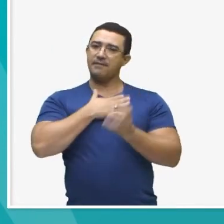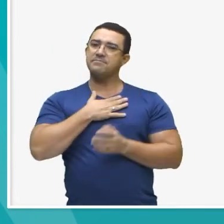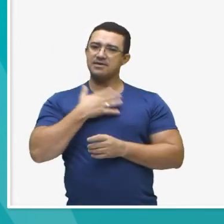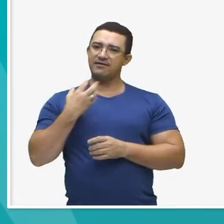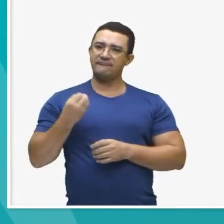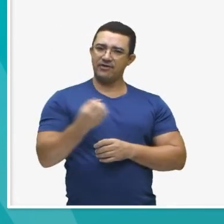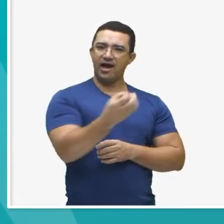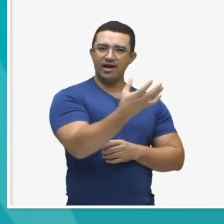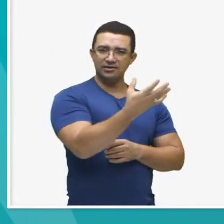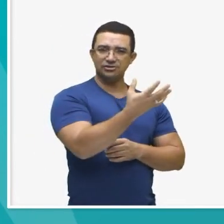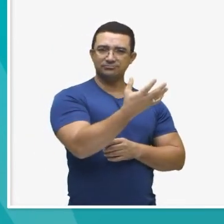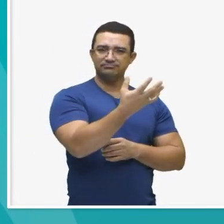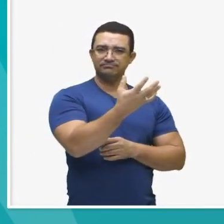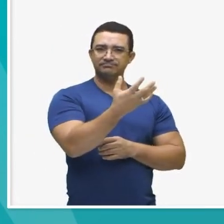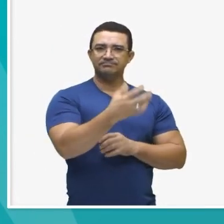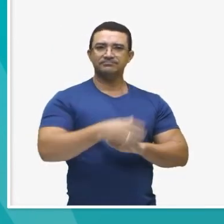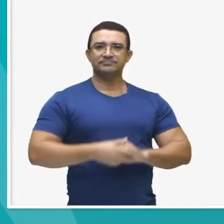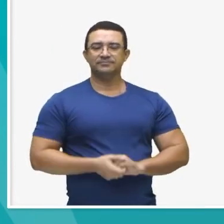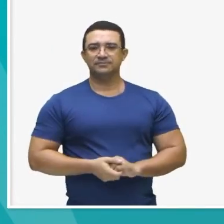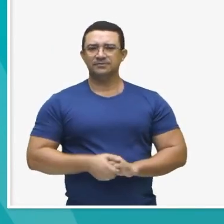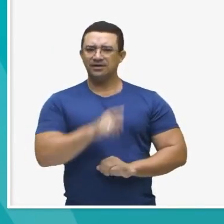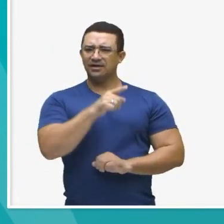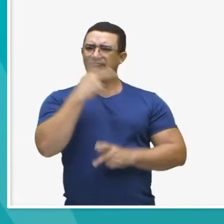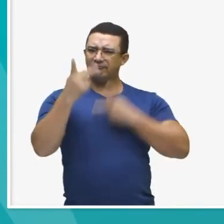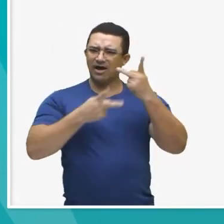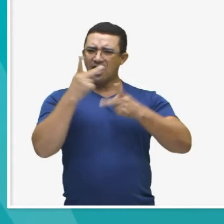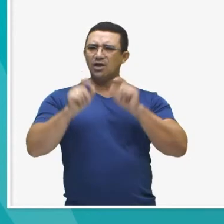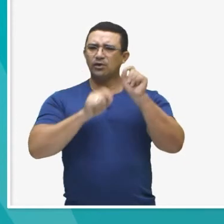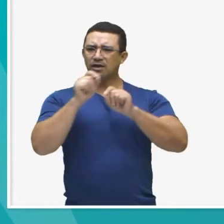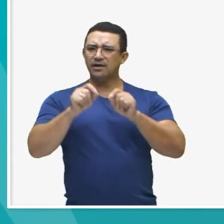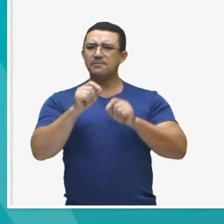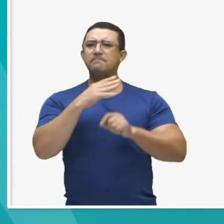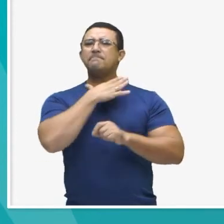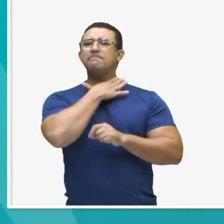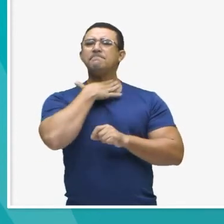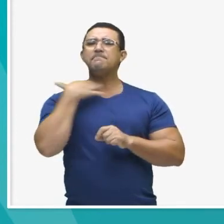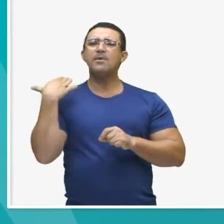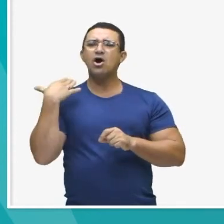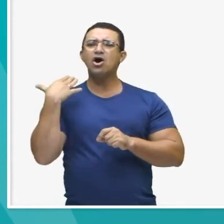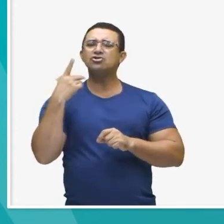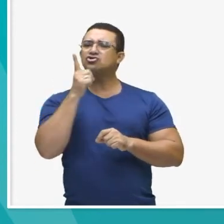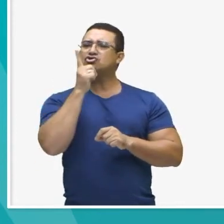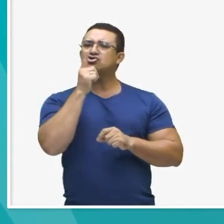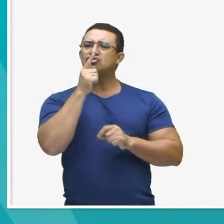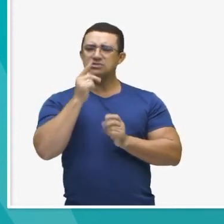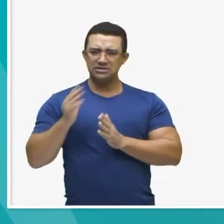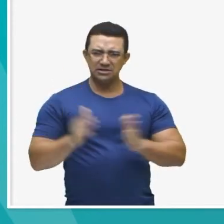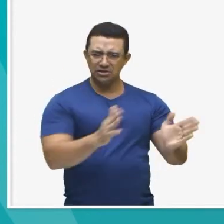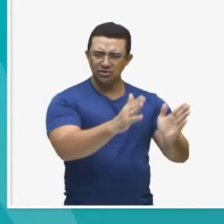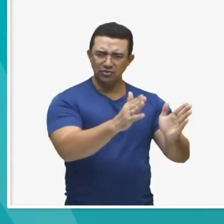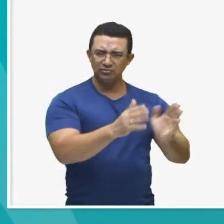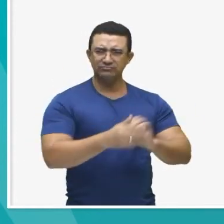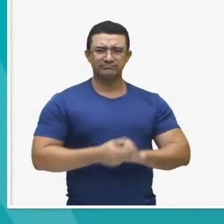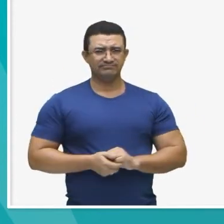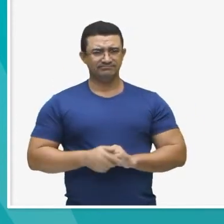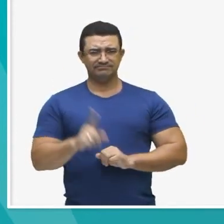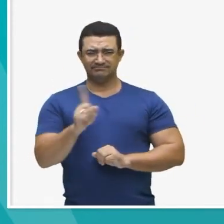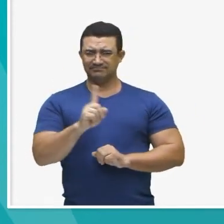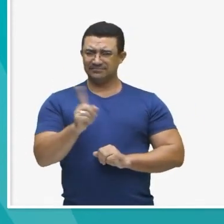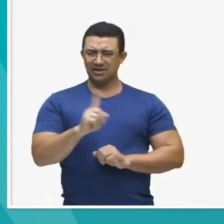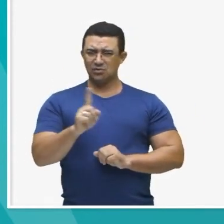No caso aqui, essa morte do rio a que ele se refere, não é que o rio acabou, não é que o rio está tão